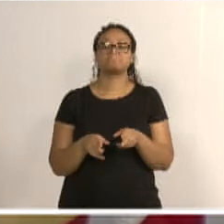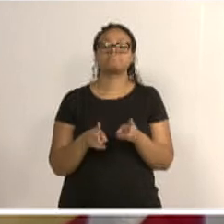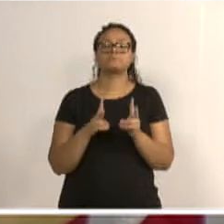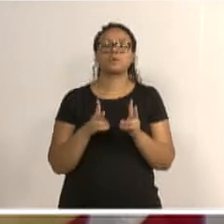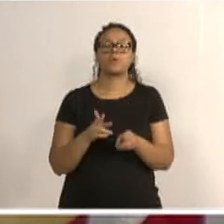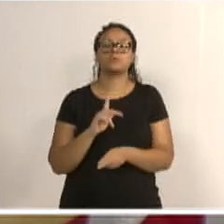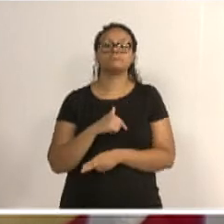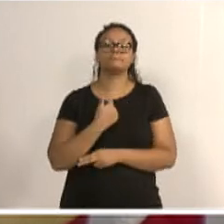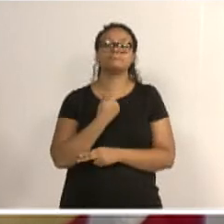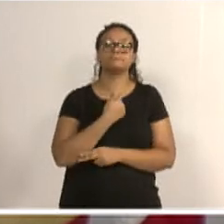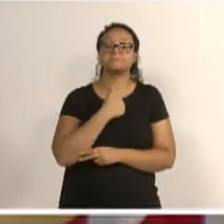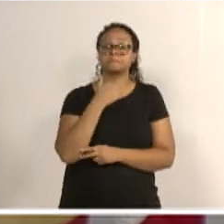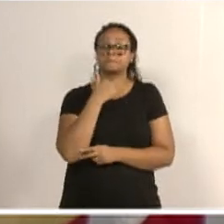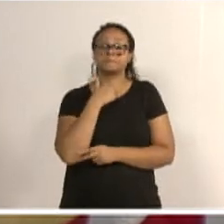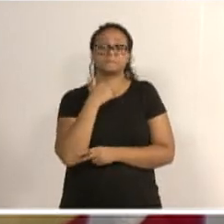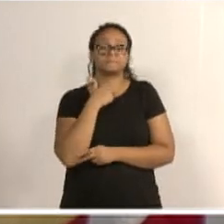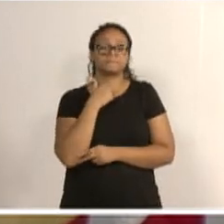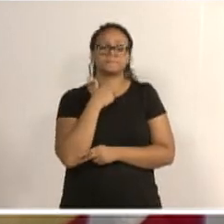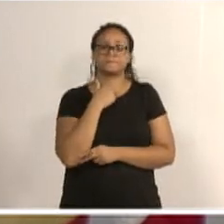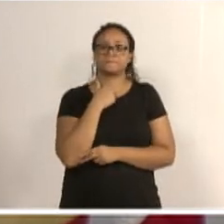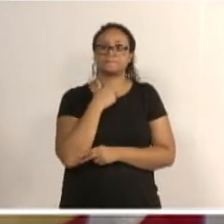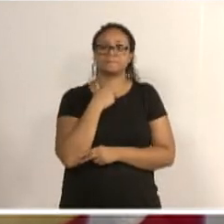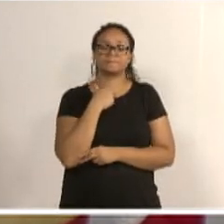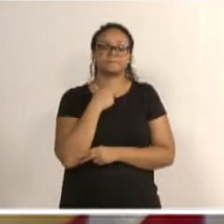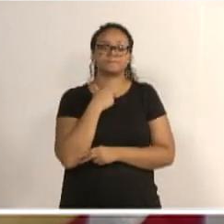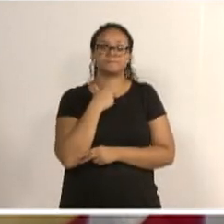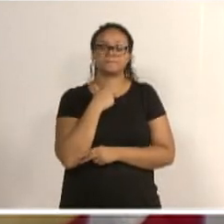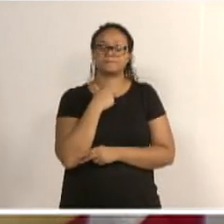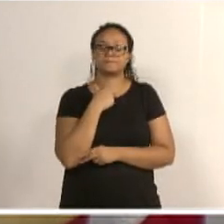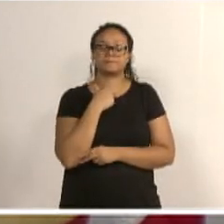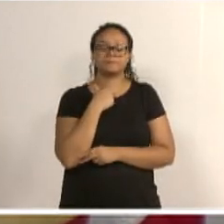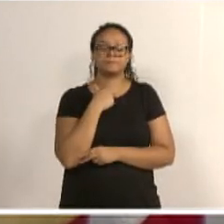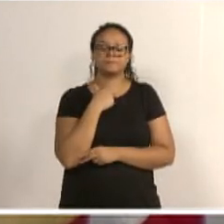que a gente não pode deixar